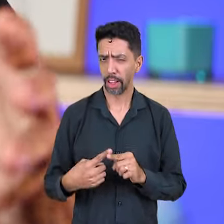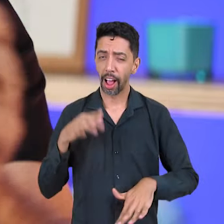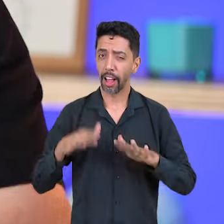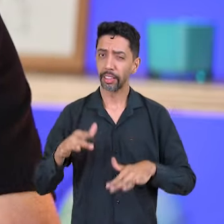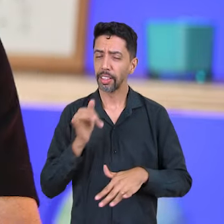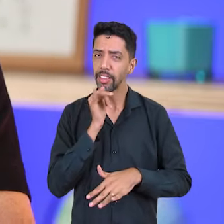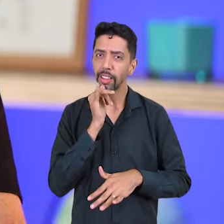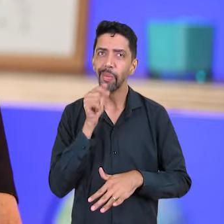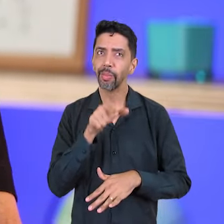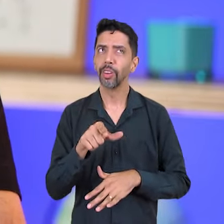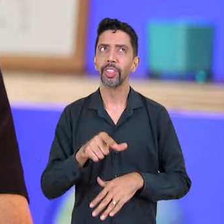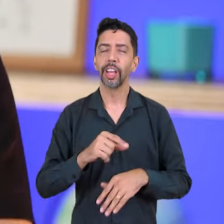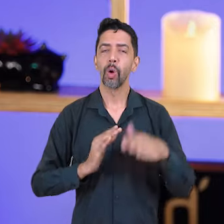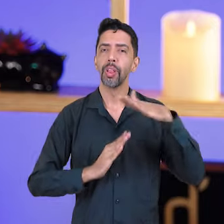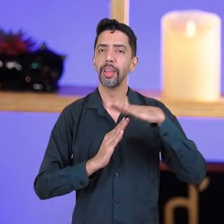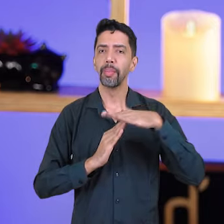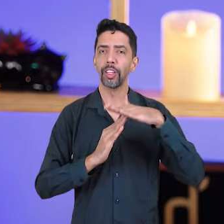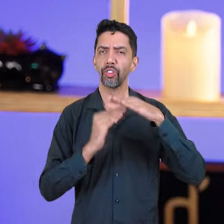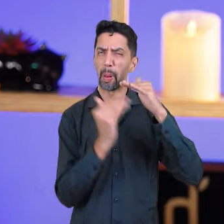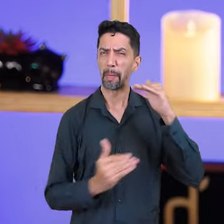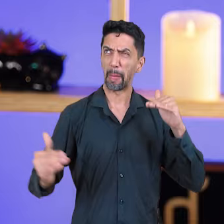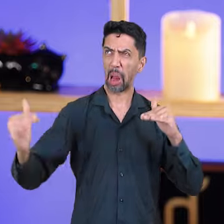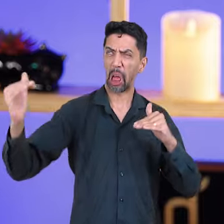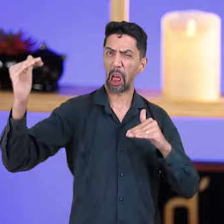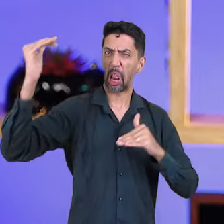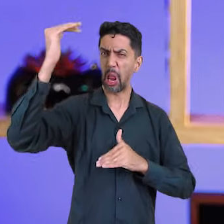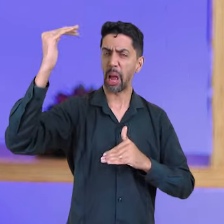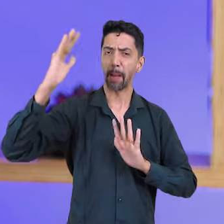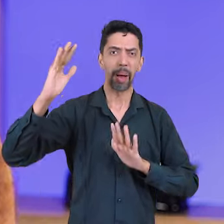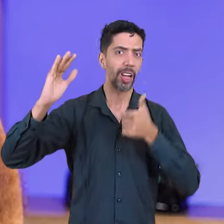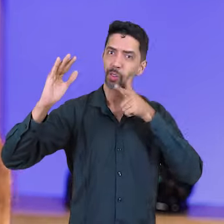de honrar com esse compromisso. Aquelas pessoas que, por exemplo, têm